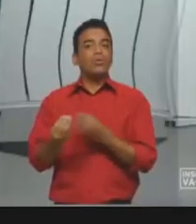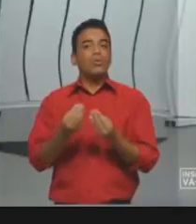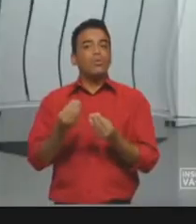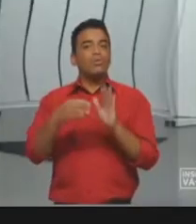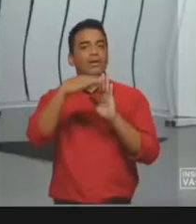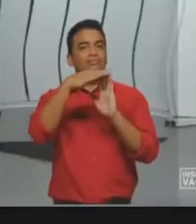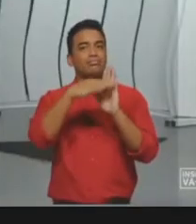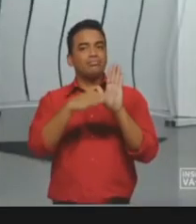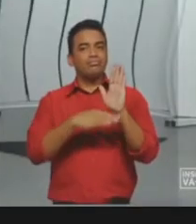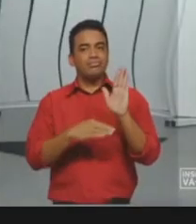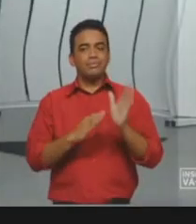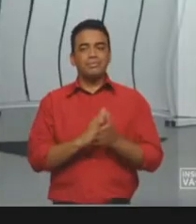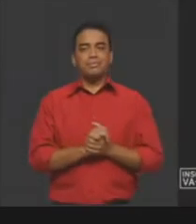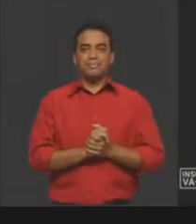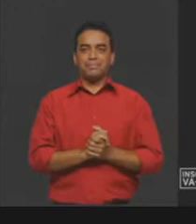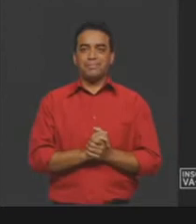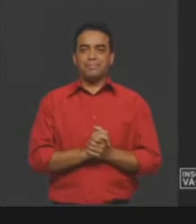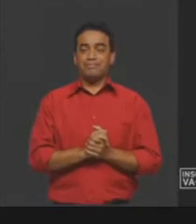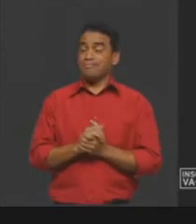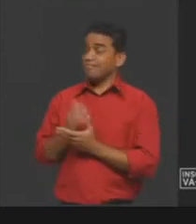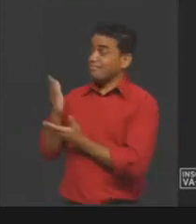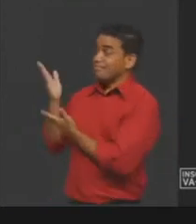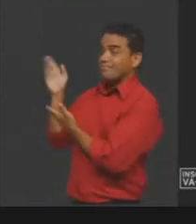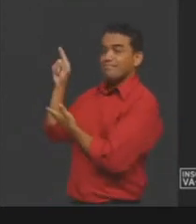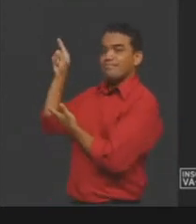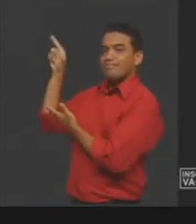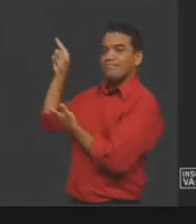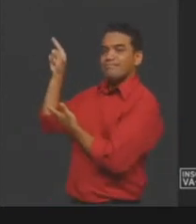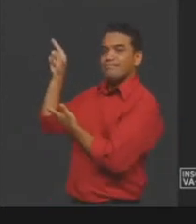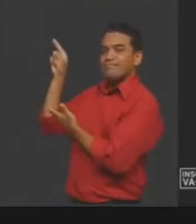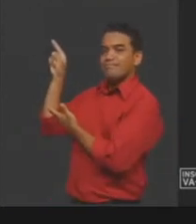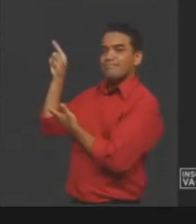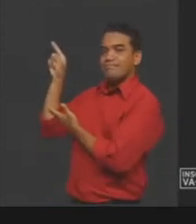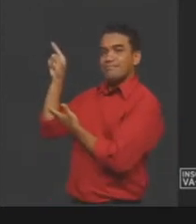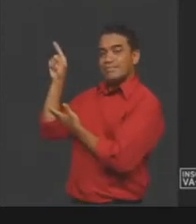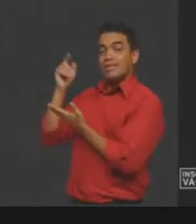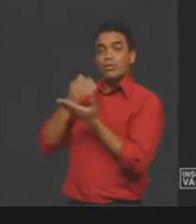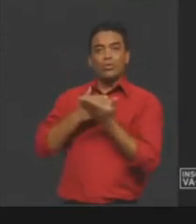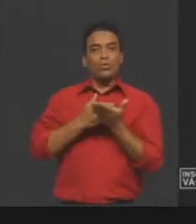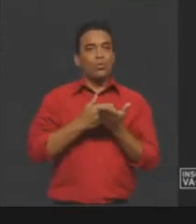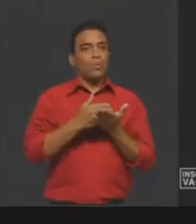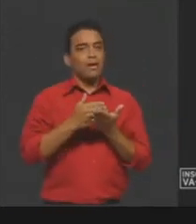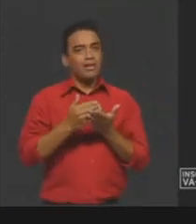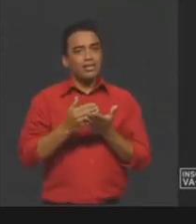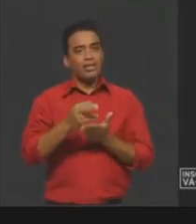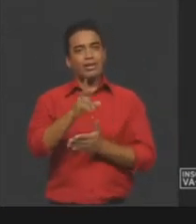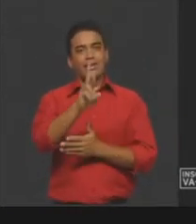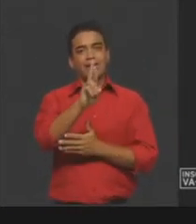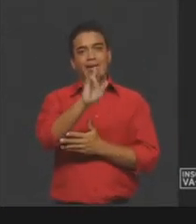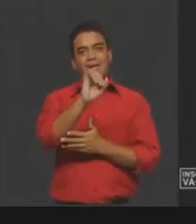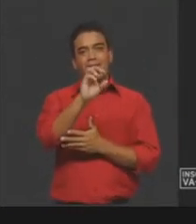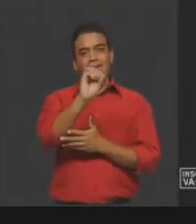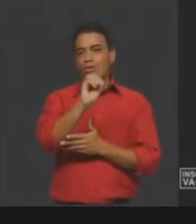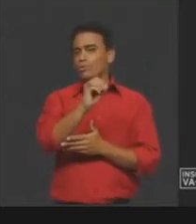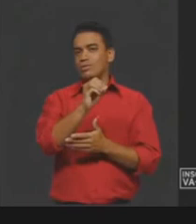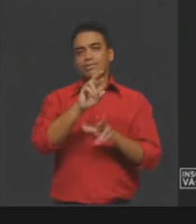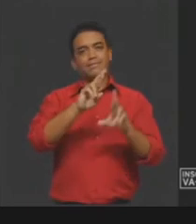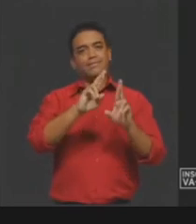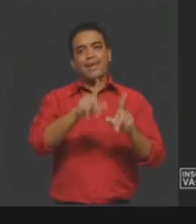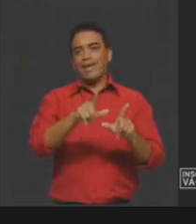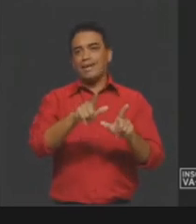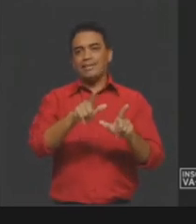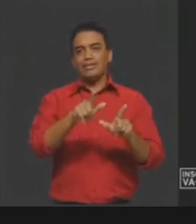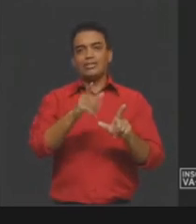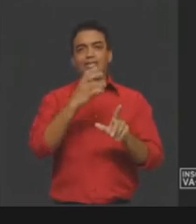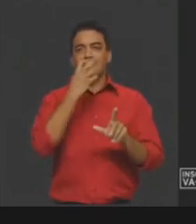classificação deles. Nós temos aqui, logo de início, que o reino deles já é diferente, logo no começo. Então, o